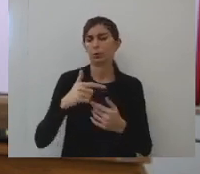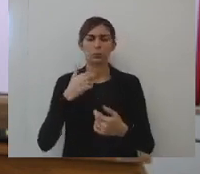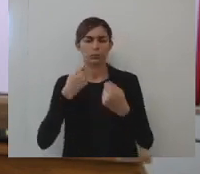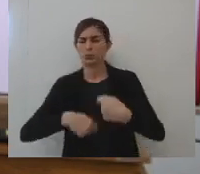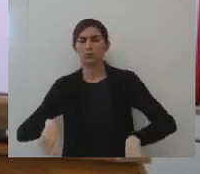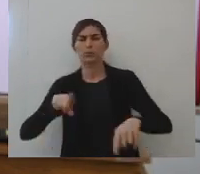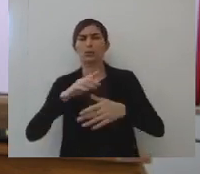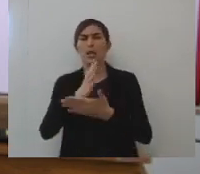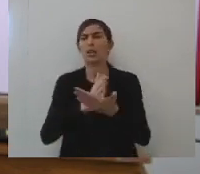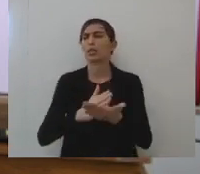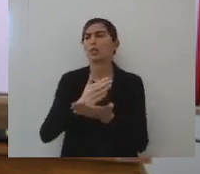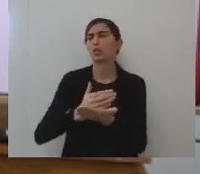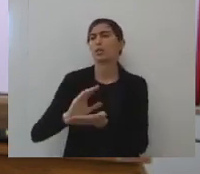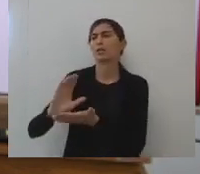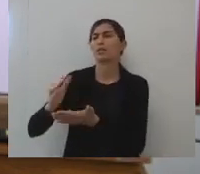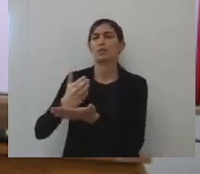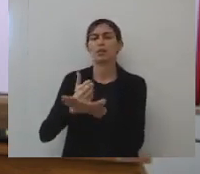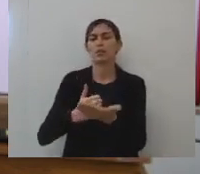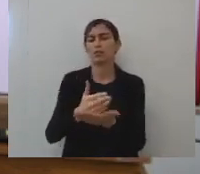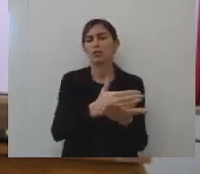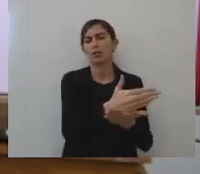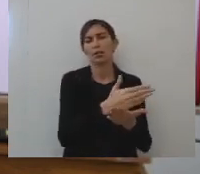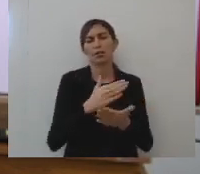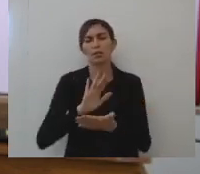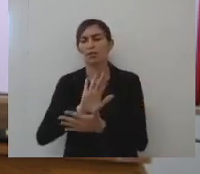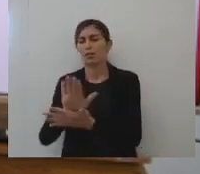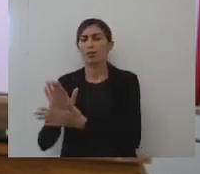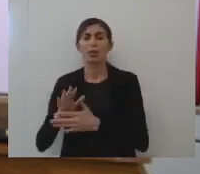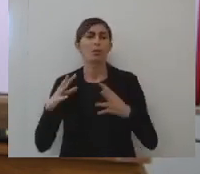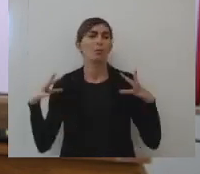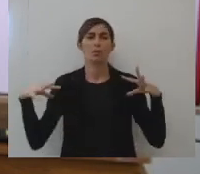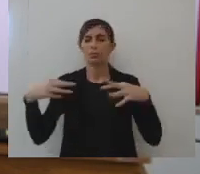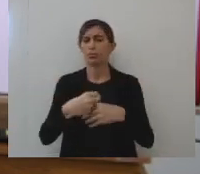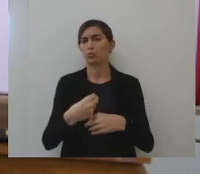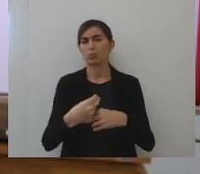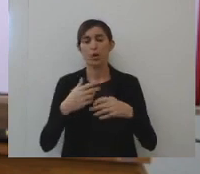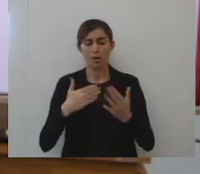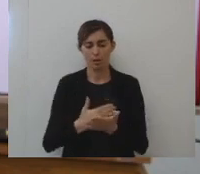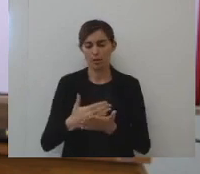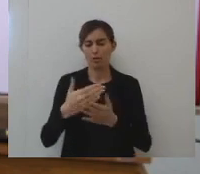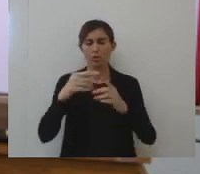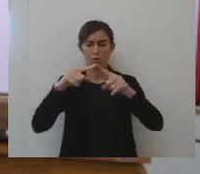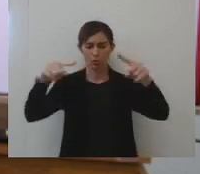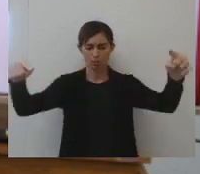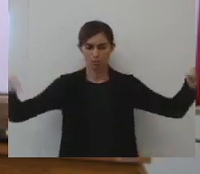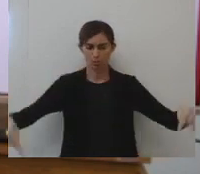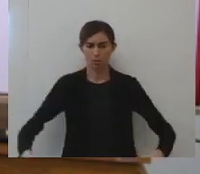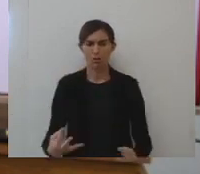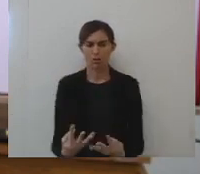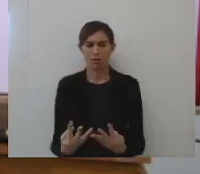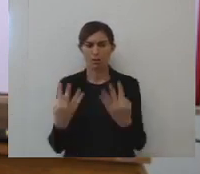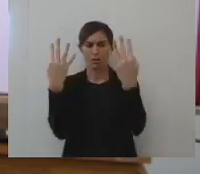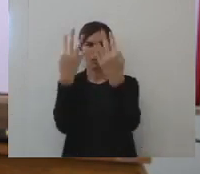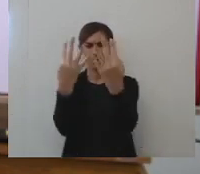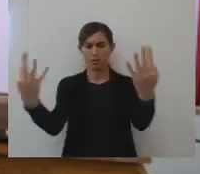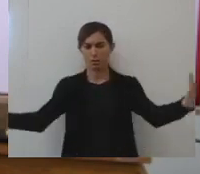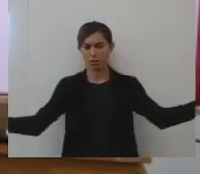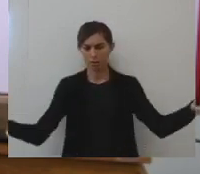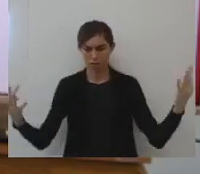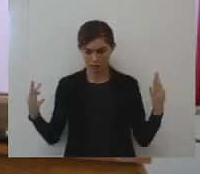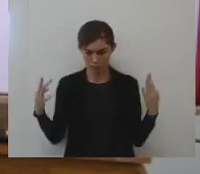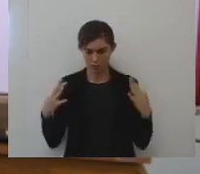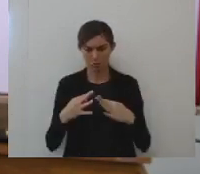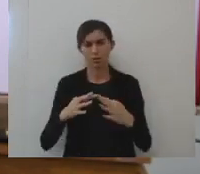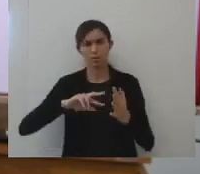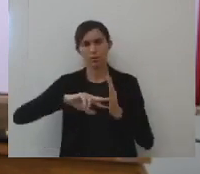precisava dividir essa terra. Essa terra era de todo mundo. A partir do momento que a gente coloca uma cerca em volta de uma terra,